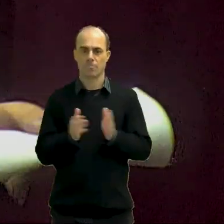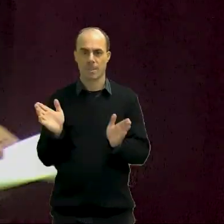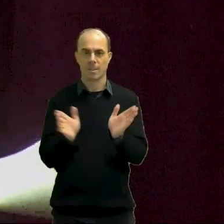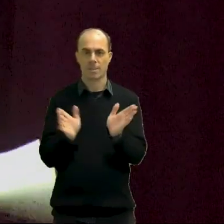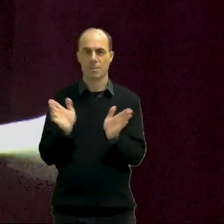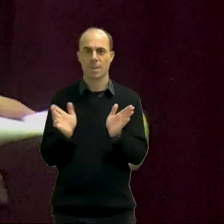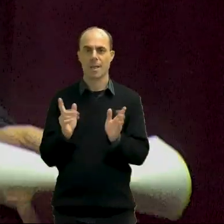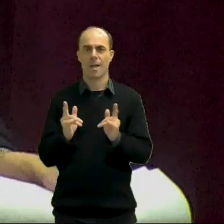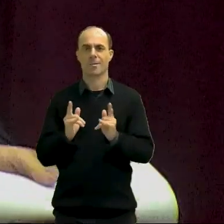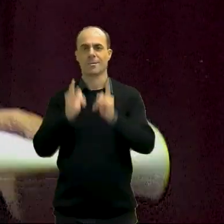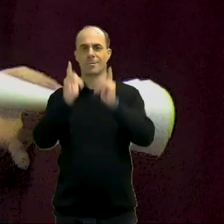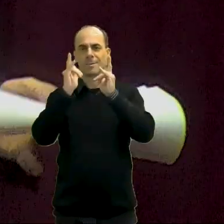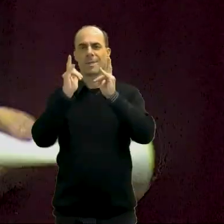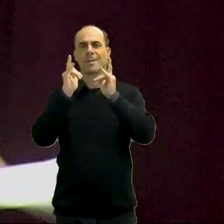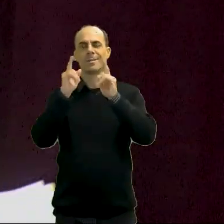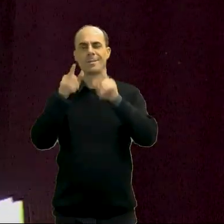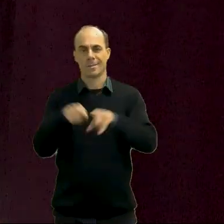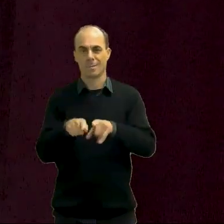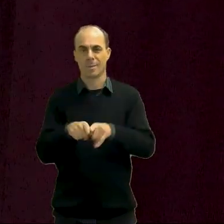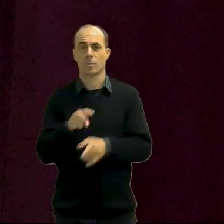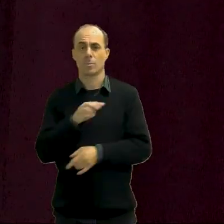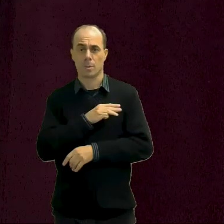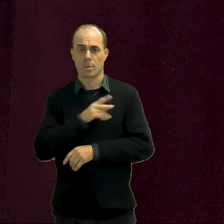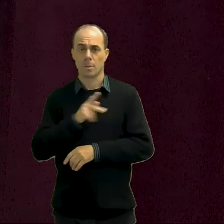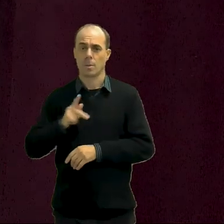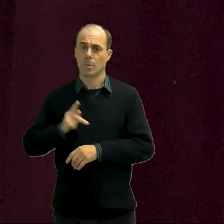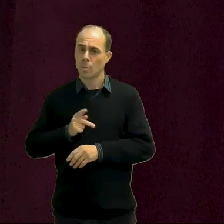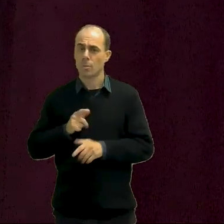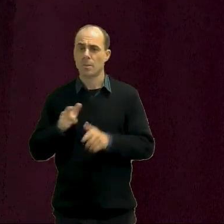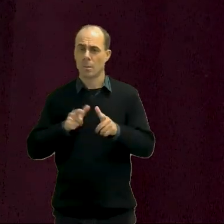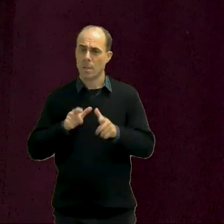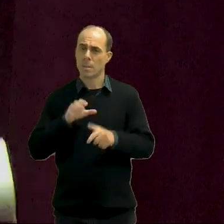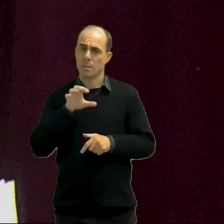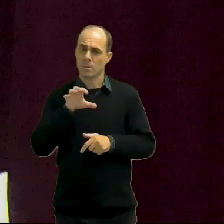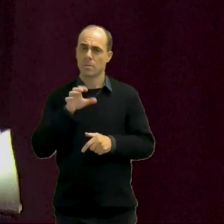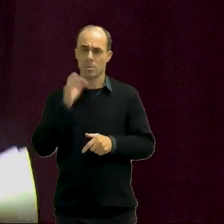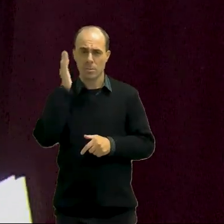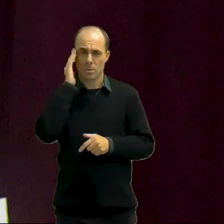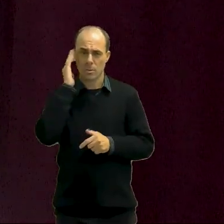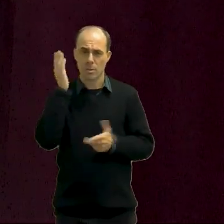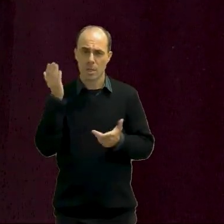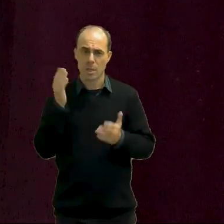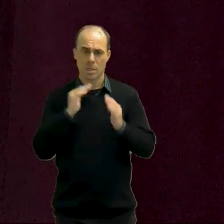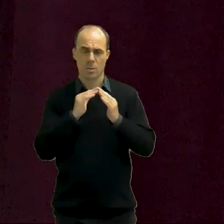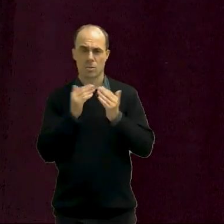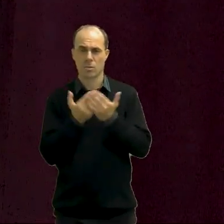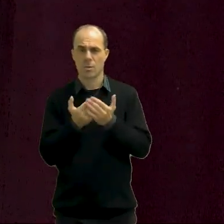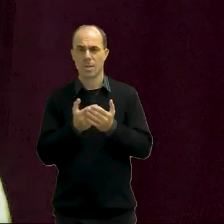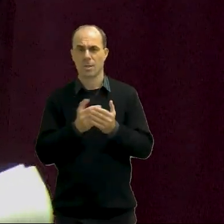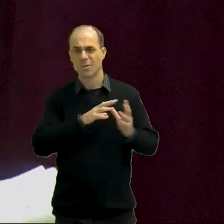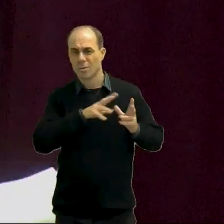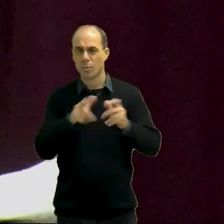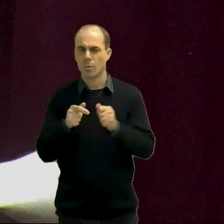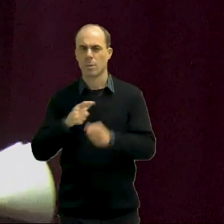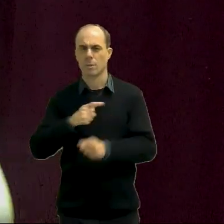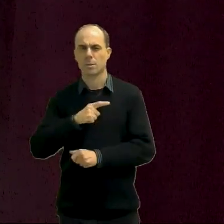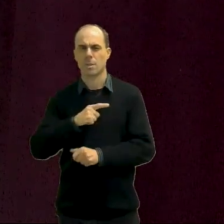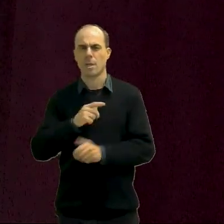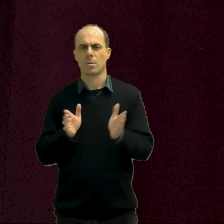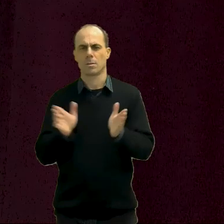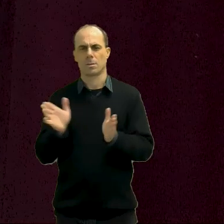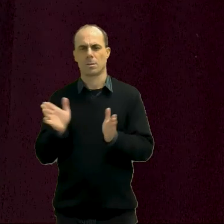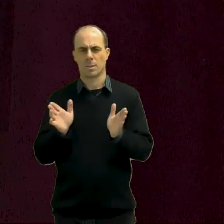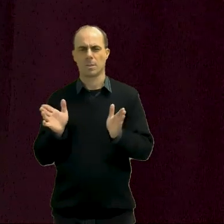se eu sei que o ministério público tem ações visando isso eh para que que todas as escolas tenham acessibilidade eventualmente alguma não